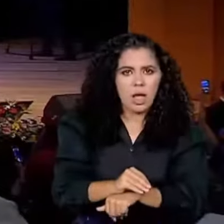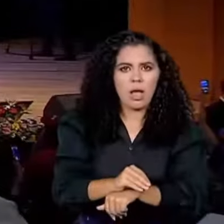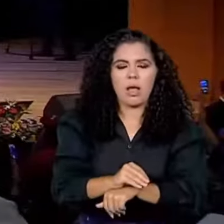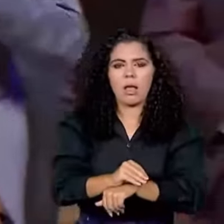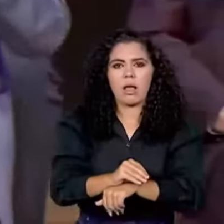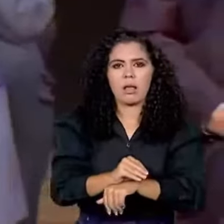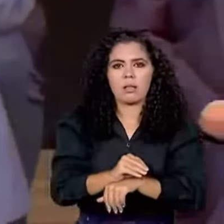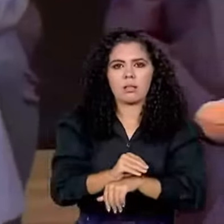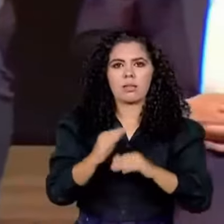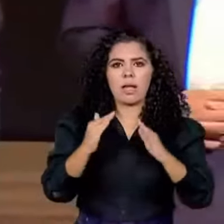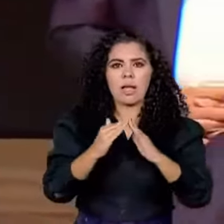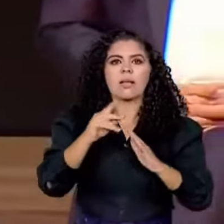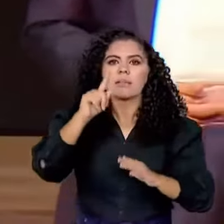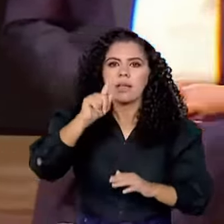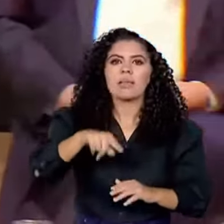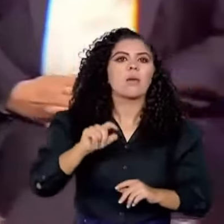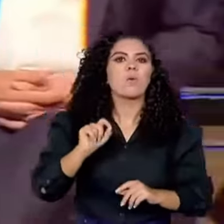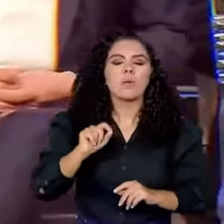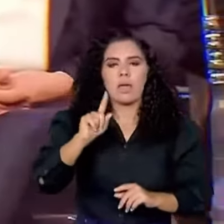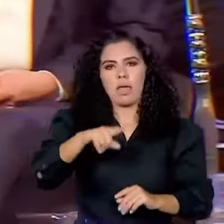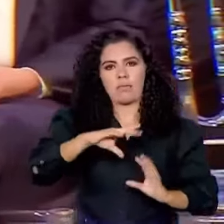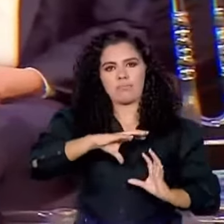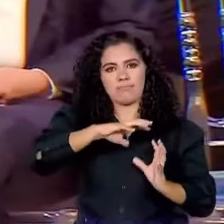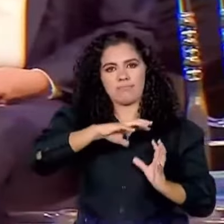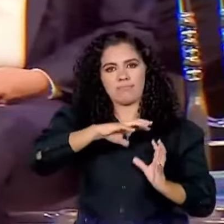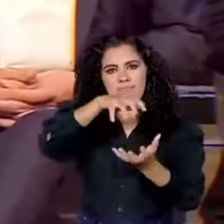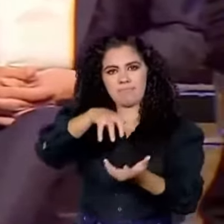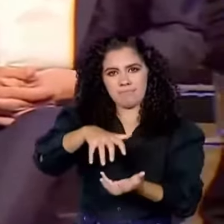Terra. Esse rio Taquari,